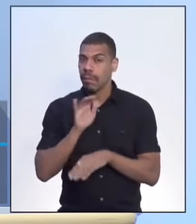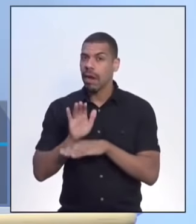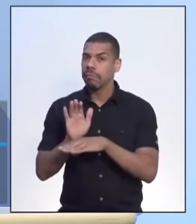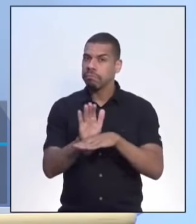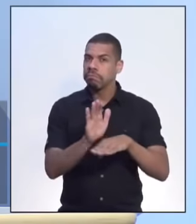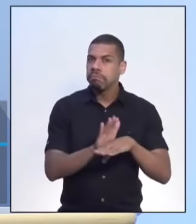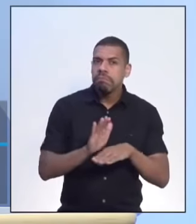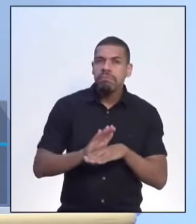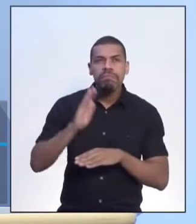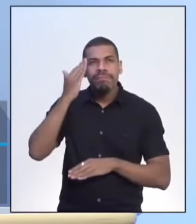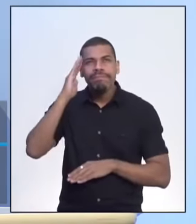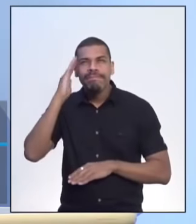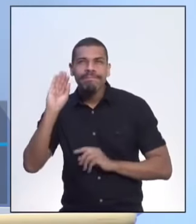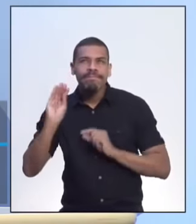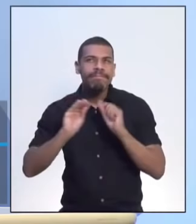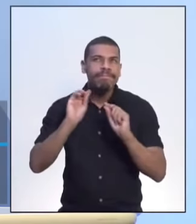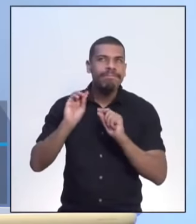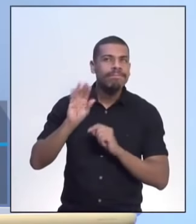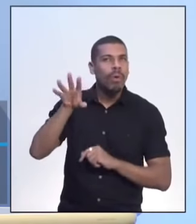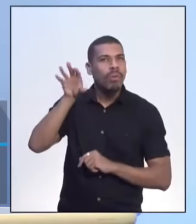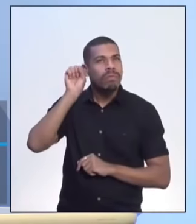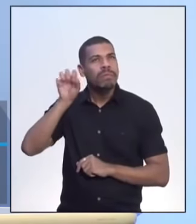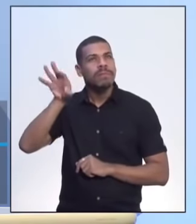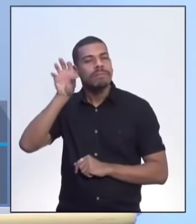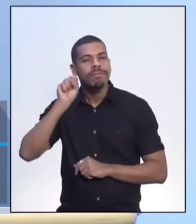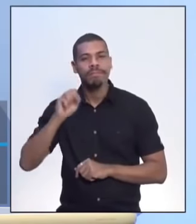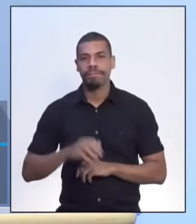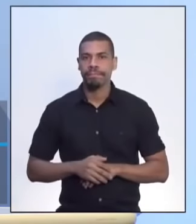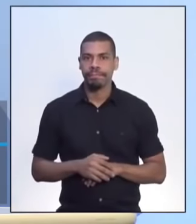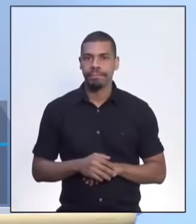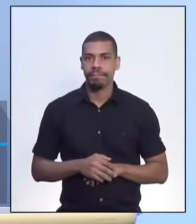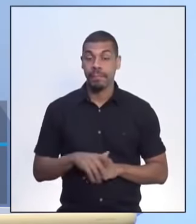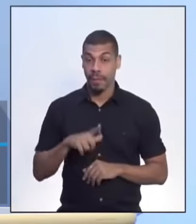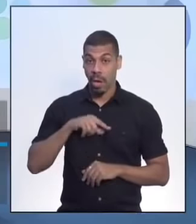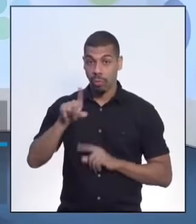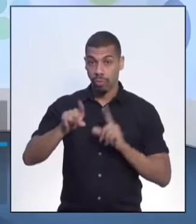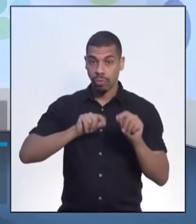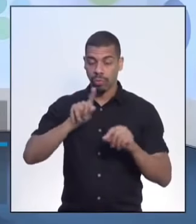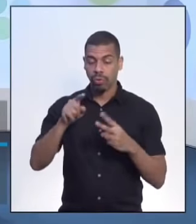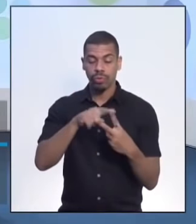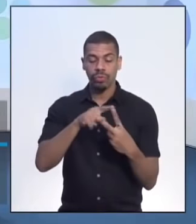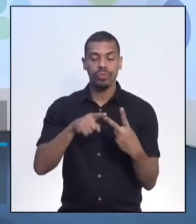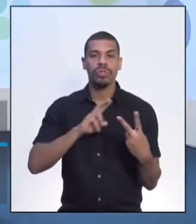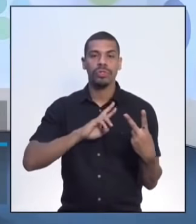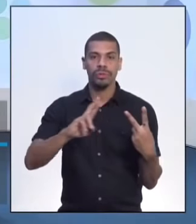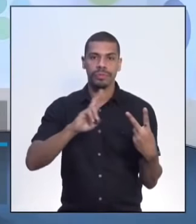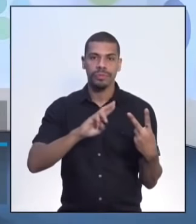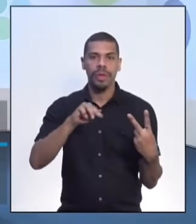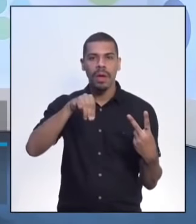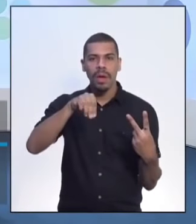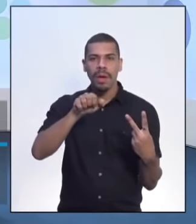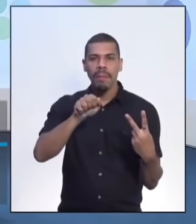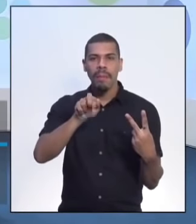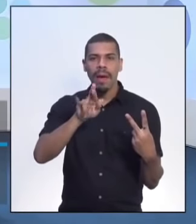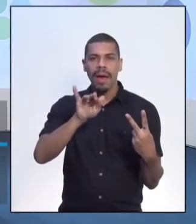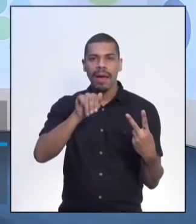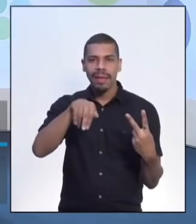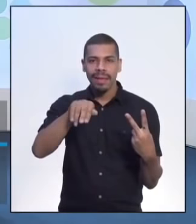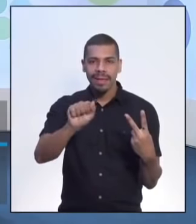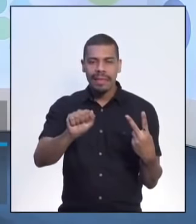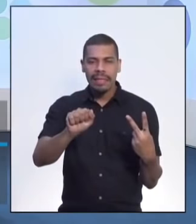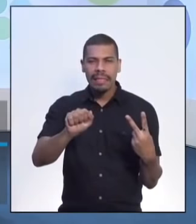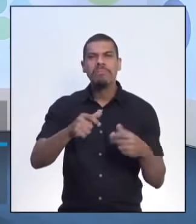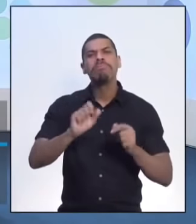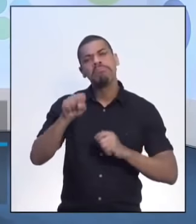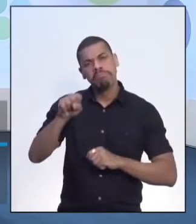no entendimento, uma maioria, mas eu separei duas aqui. Da Mariana, que ela diz sim, porque muitas